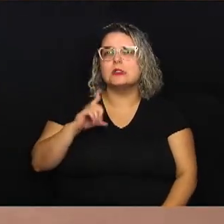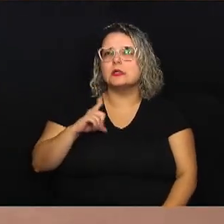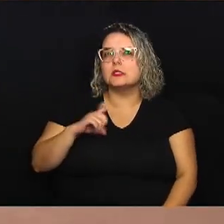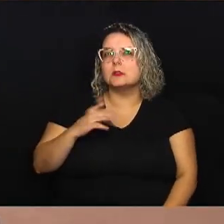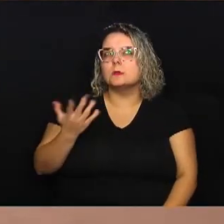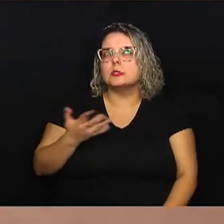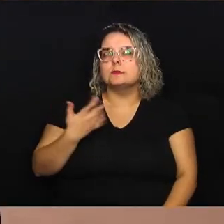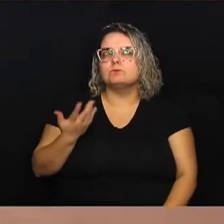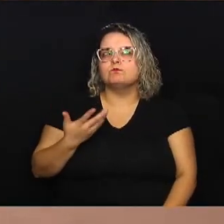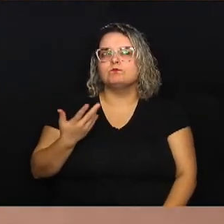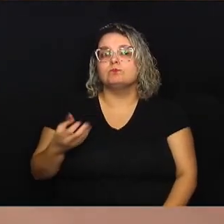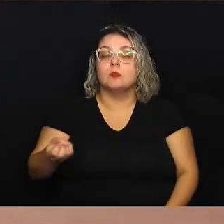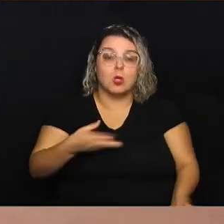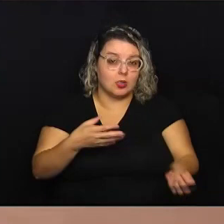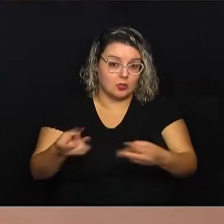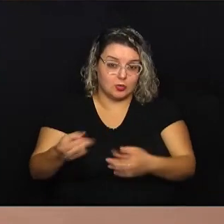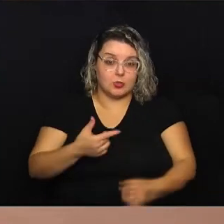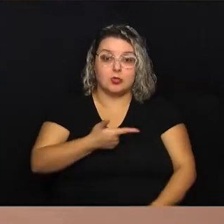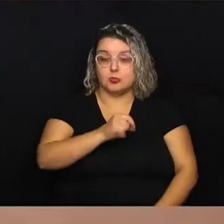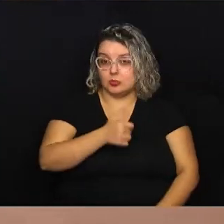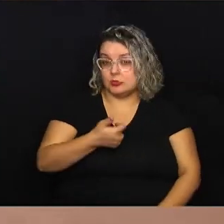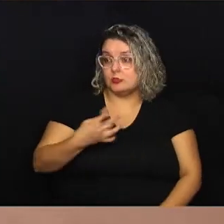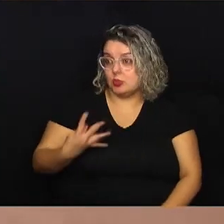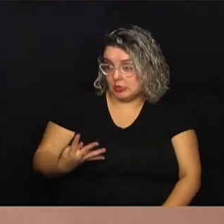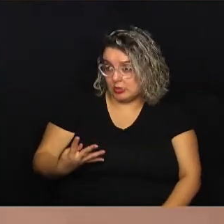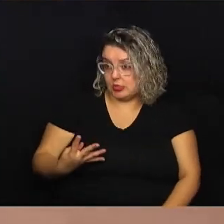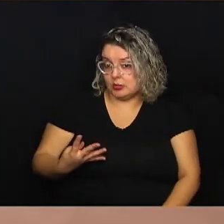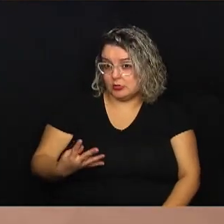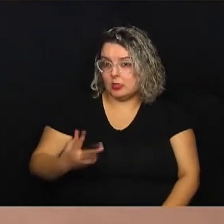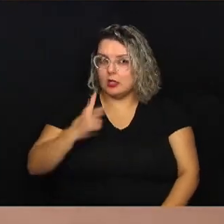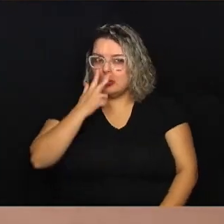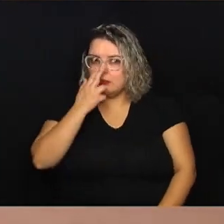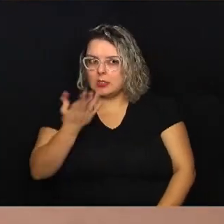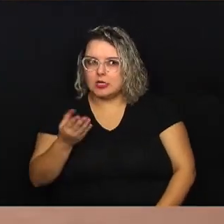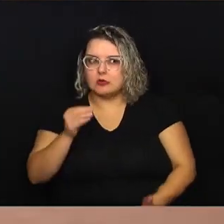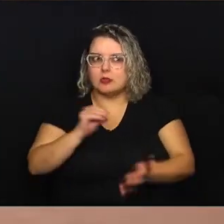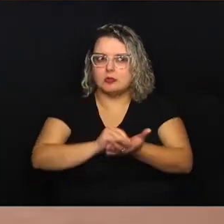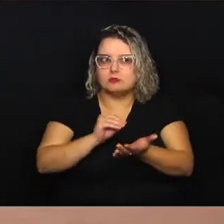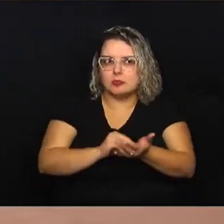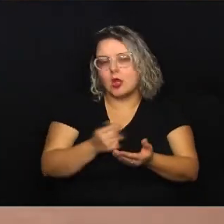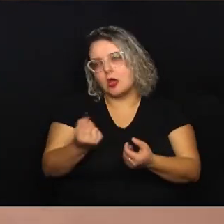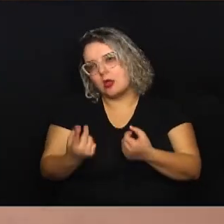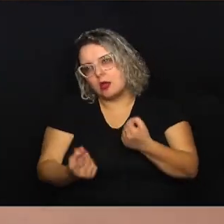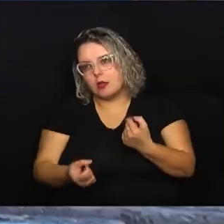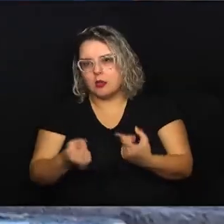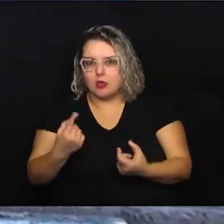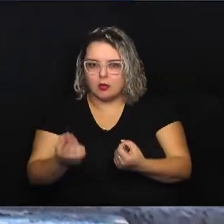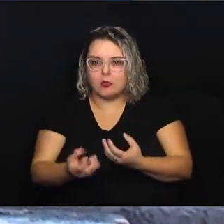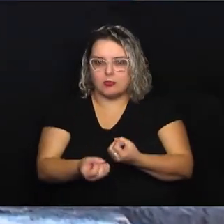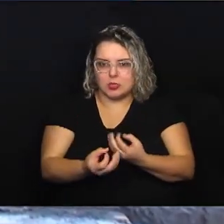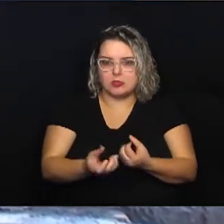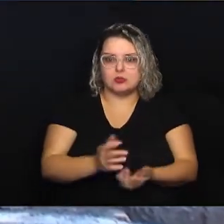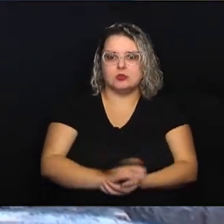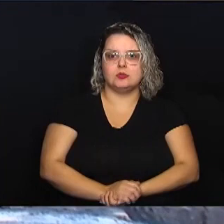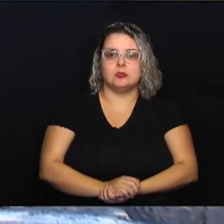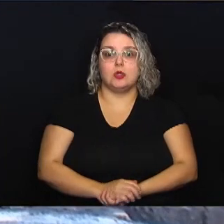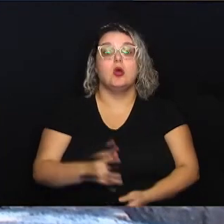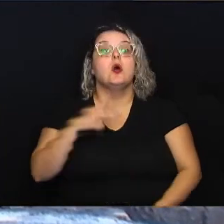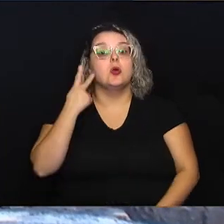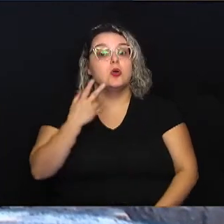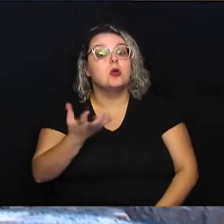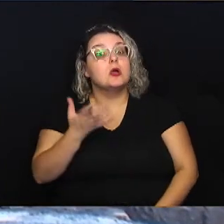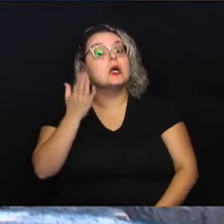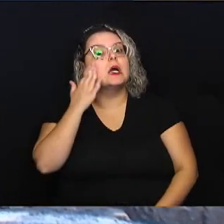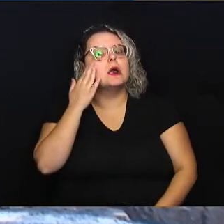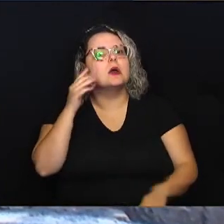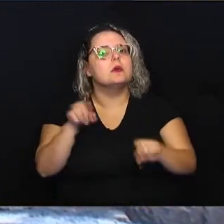uma atualização em 2014. E aí me parece que ficou faltando algumas informações. Os vereadores querem saber